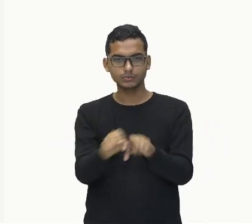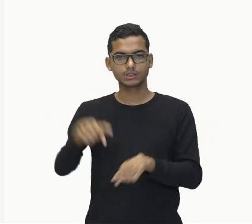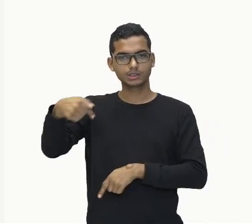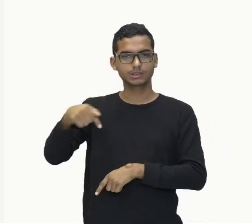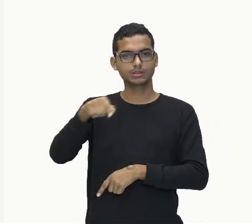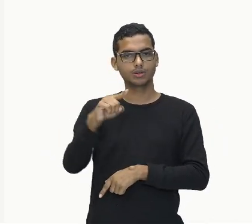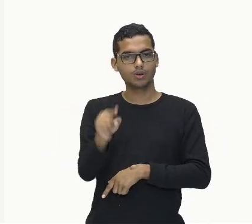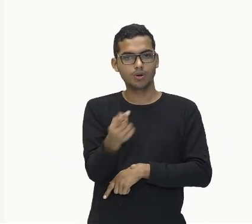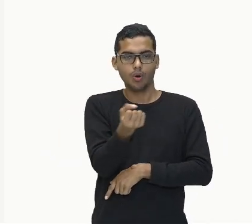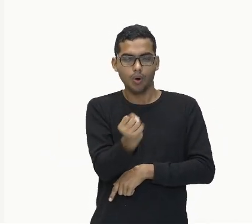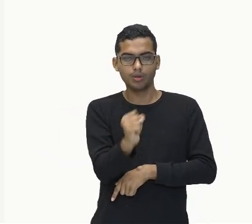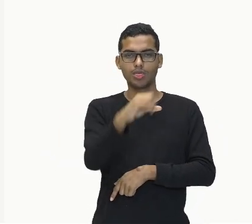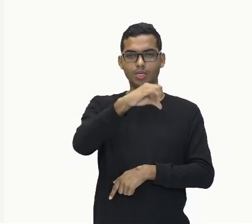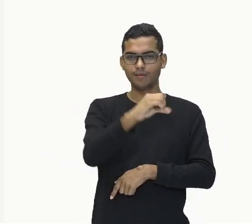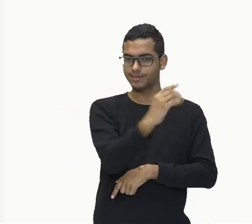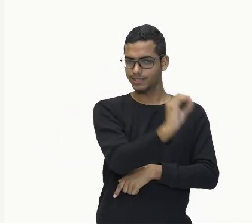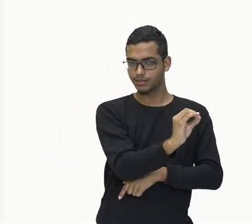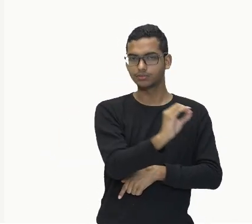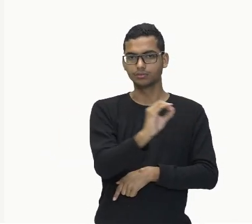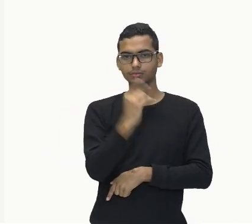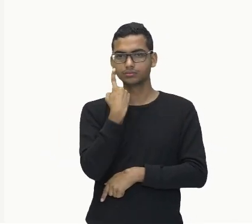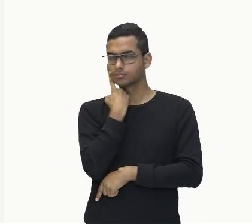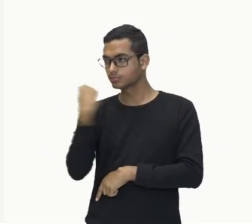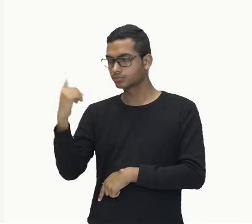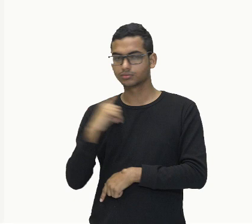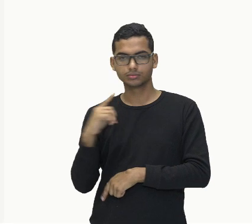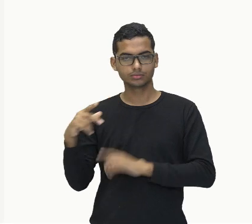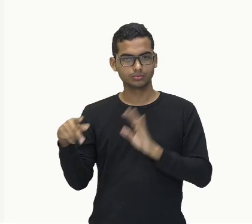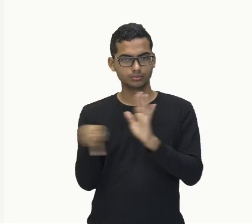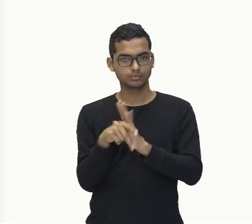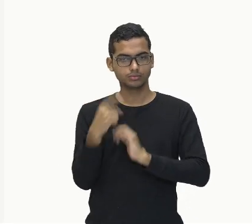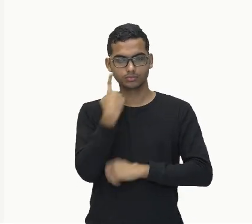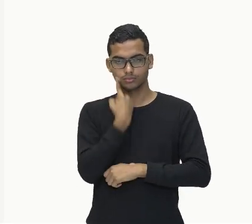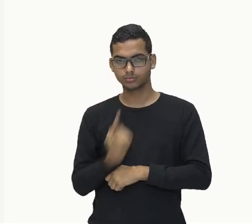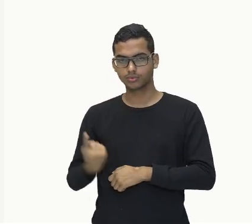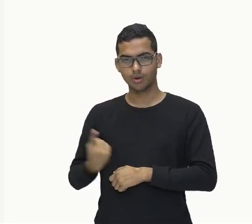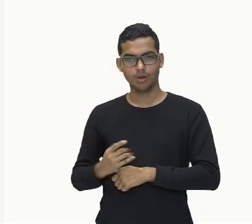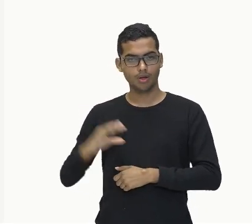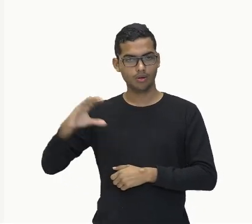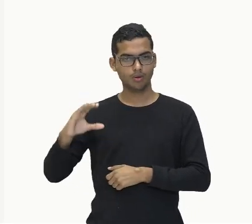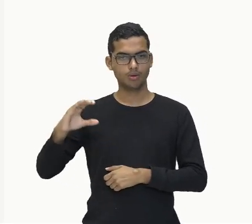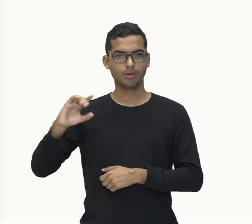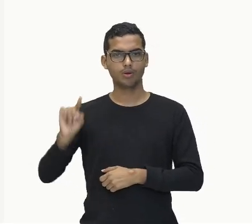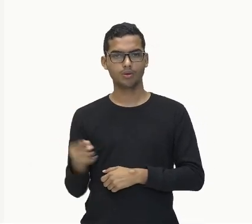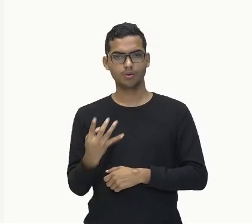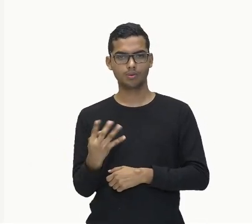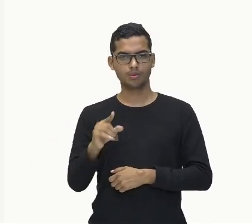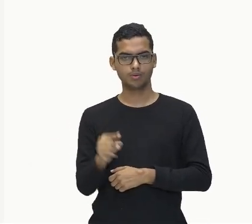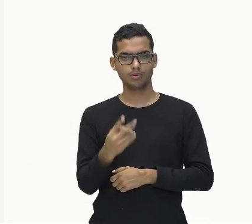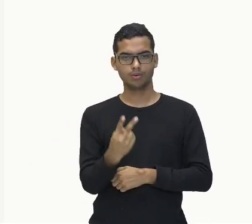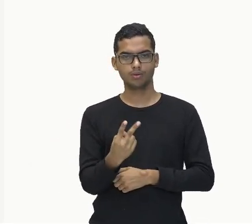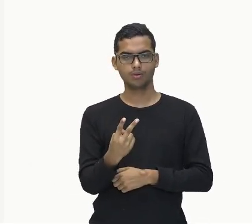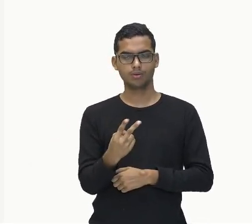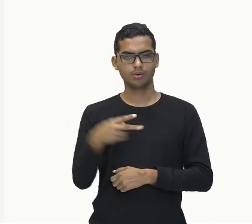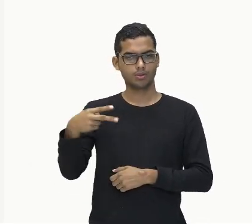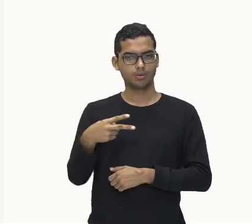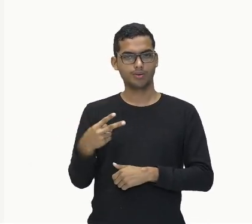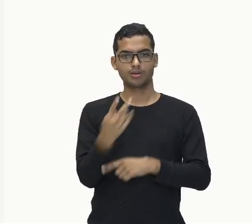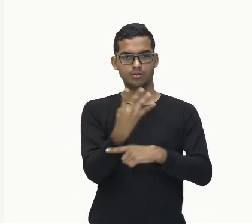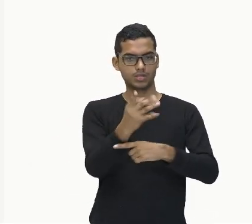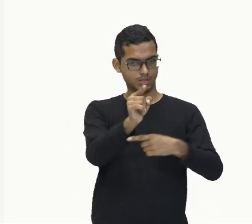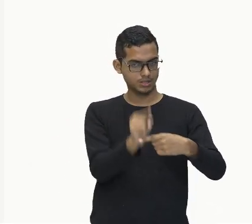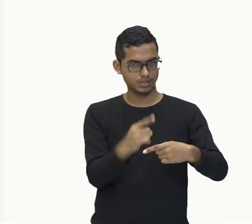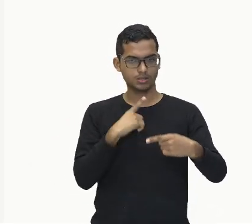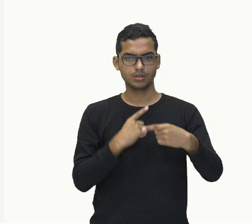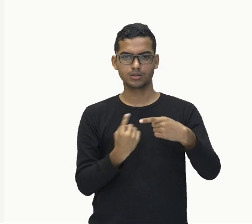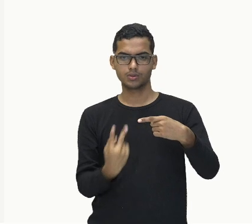8, 9 e 0, tomados 2 a 2. Então, temos 4 elementos tomados 2 a 2. O que a